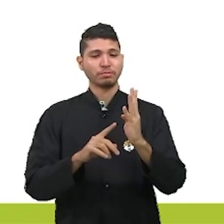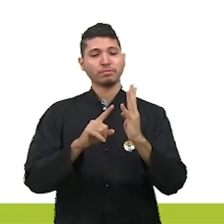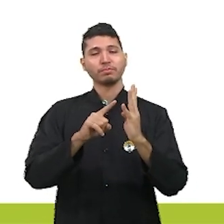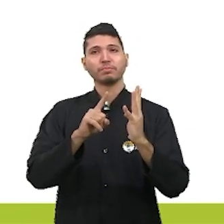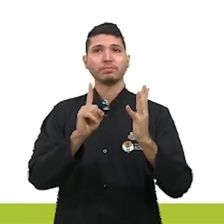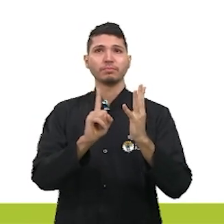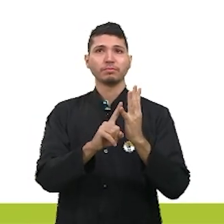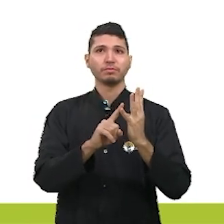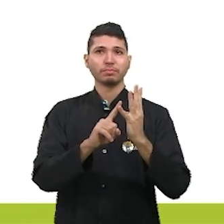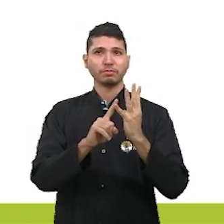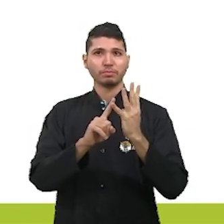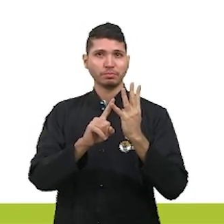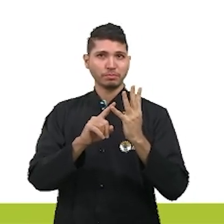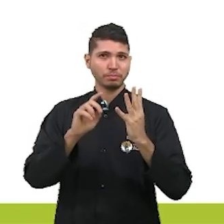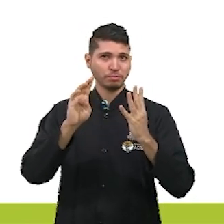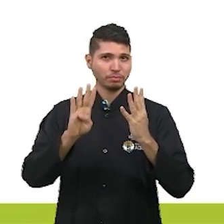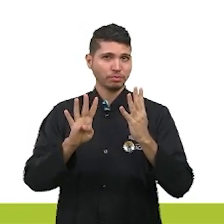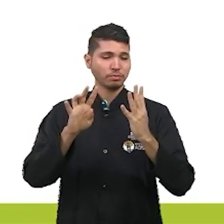terceira.